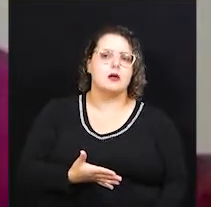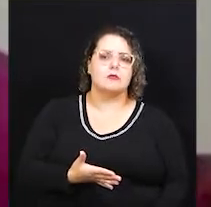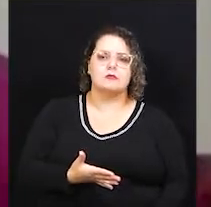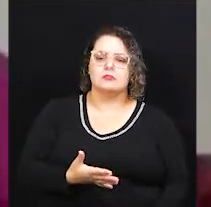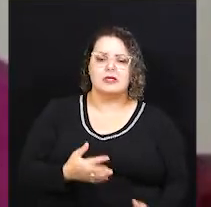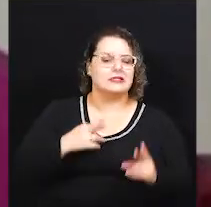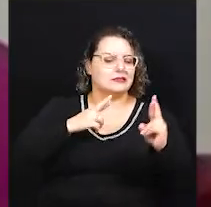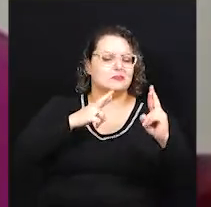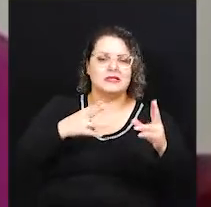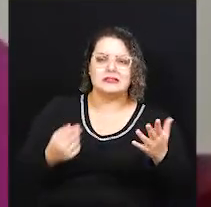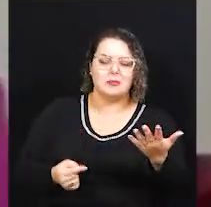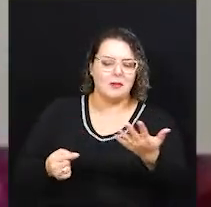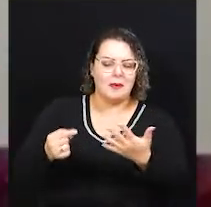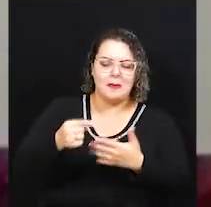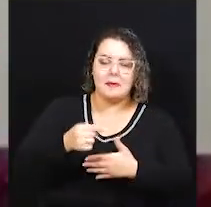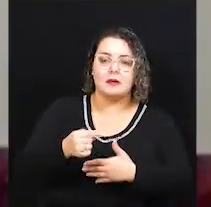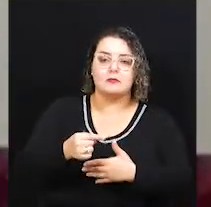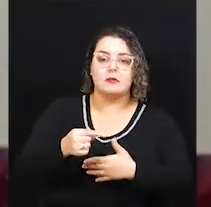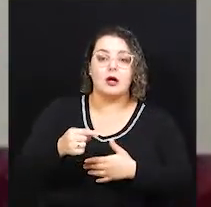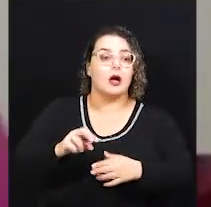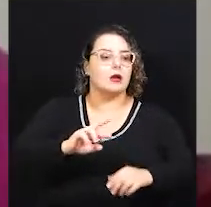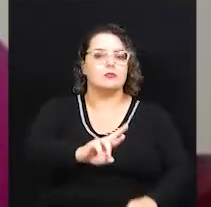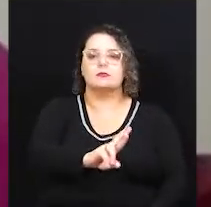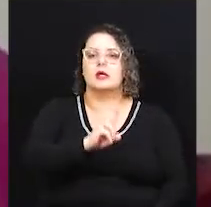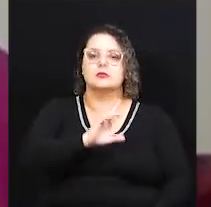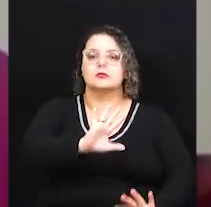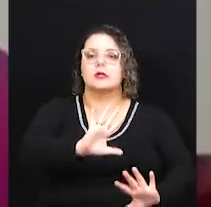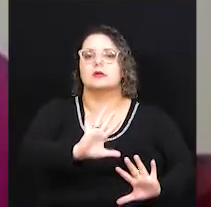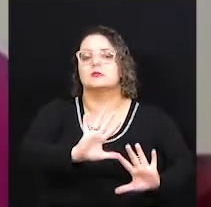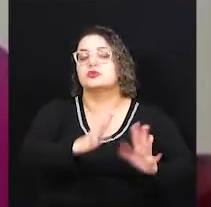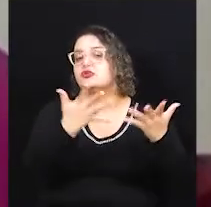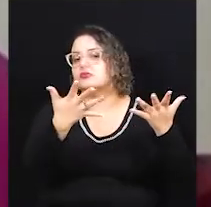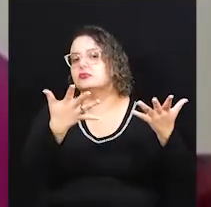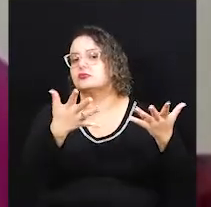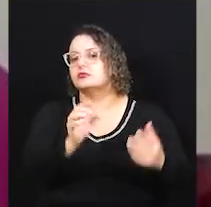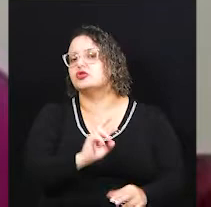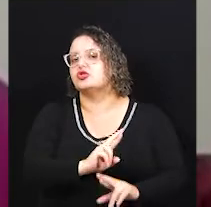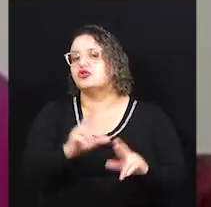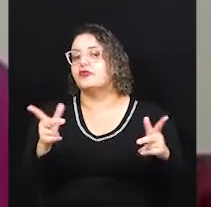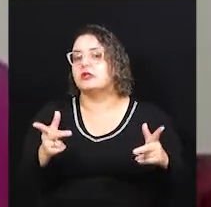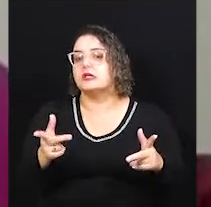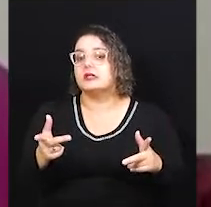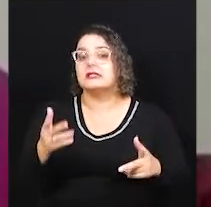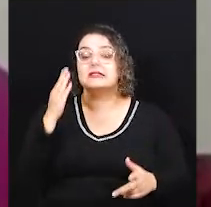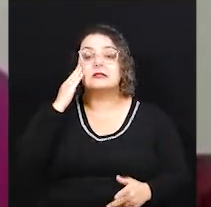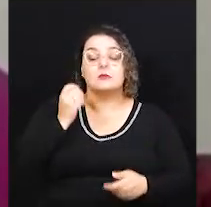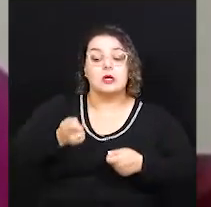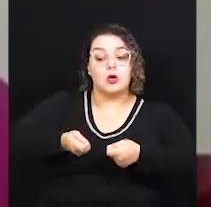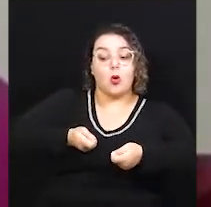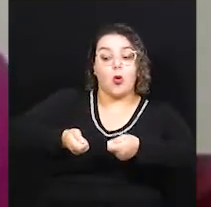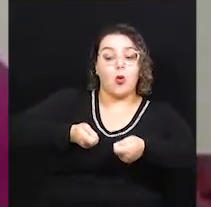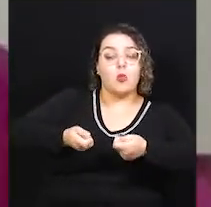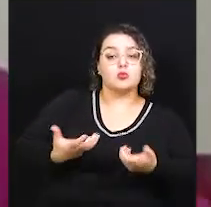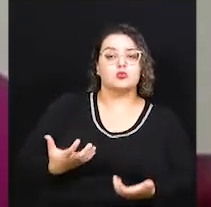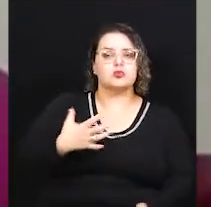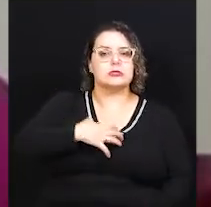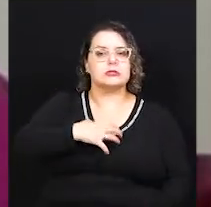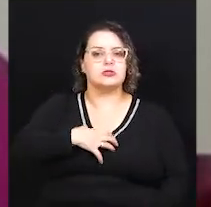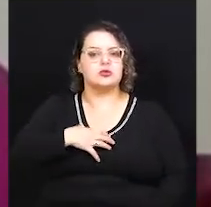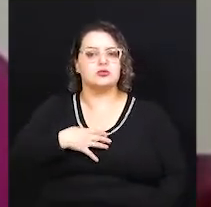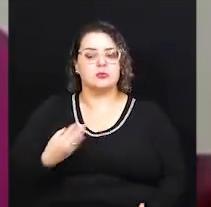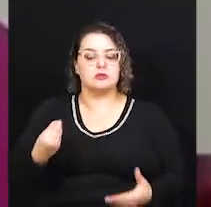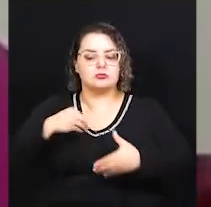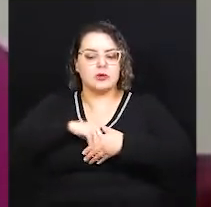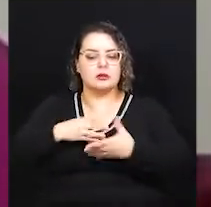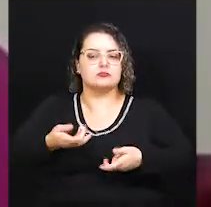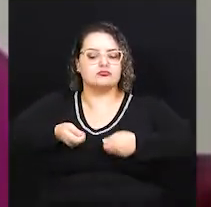enfim, esperança, aí vai me dar outro resultado. Então, saber administrar isso, os efeitos dominós que os sentimentos promovem dentro da